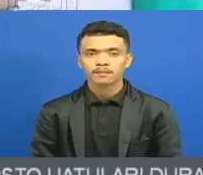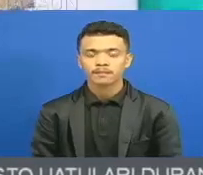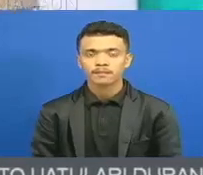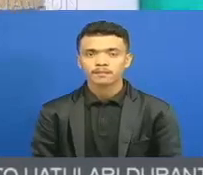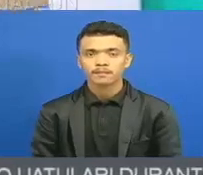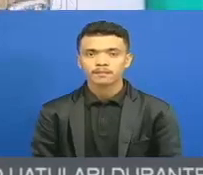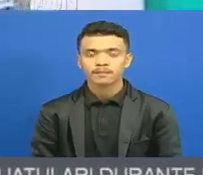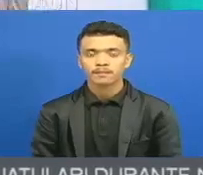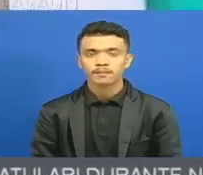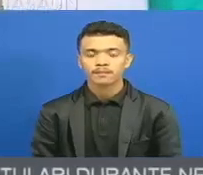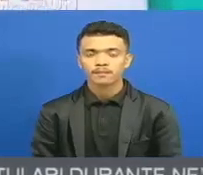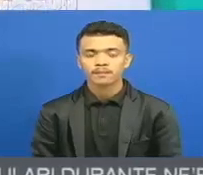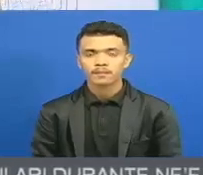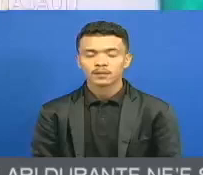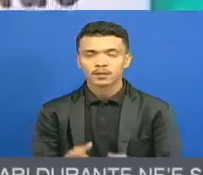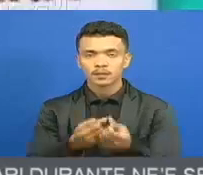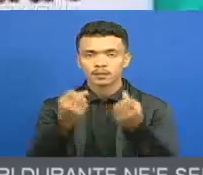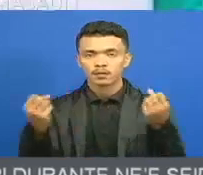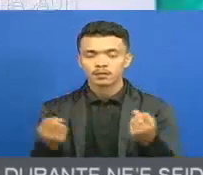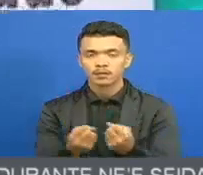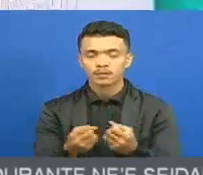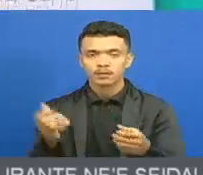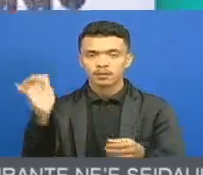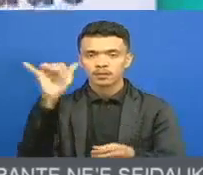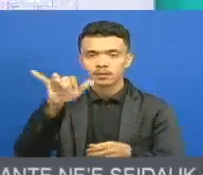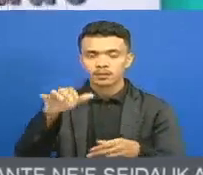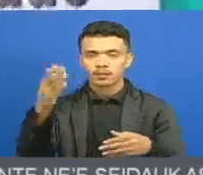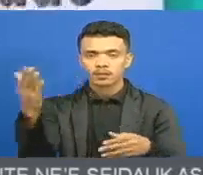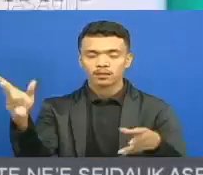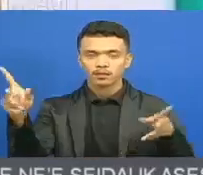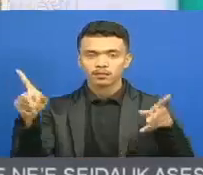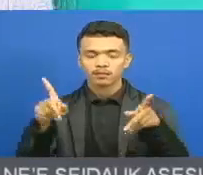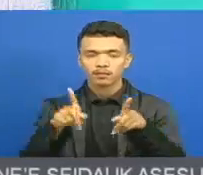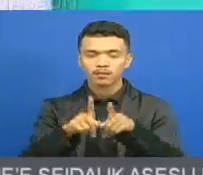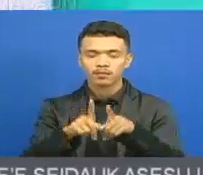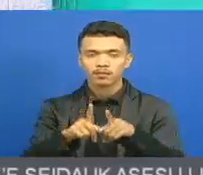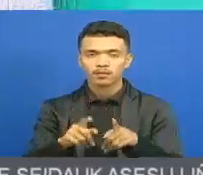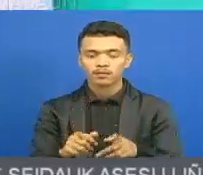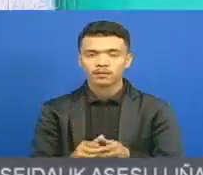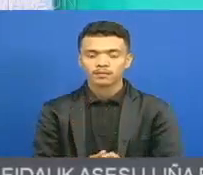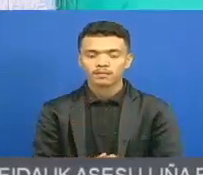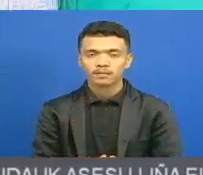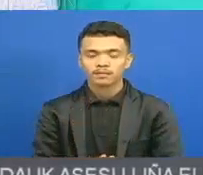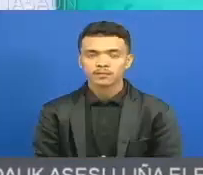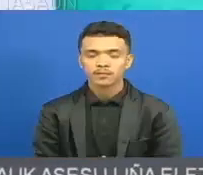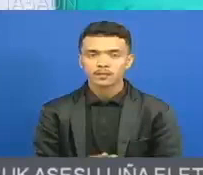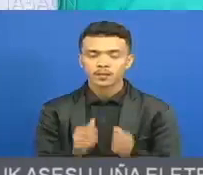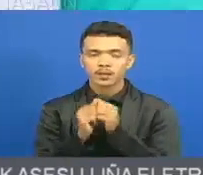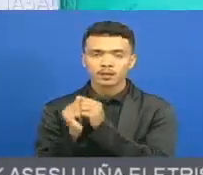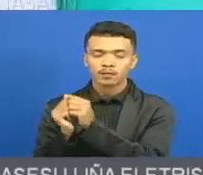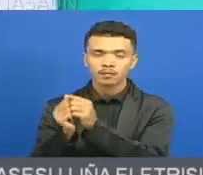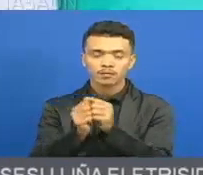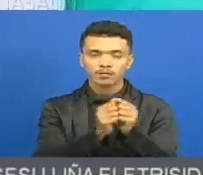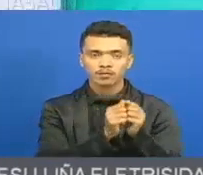números saúde siga e a posto fatu dere. Luta muito para